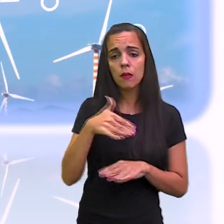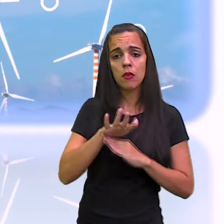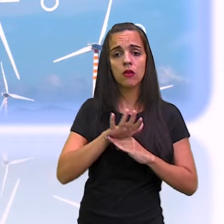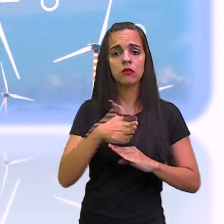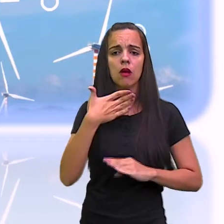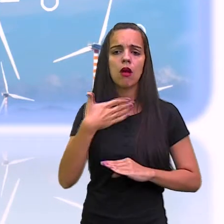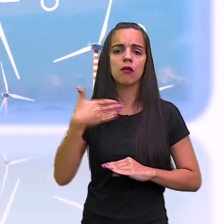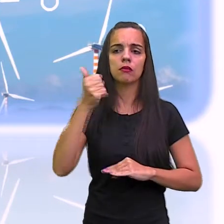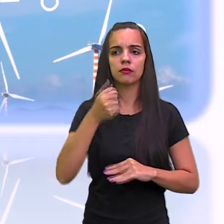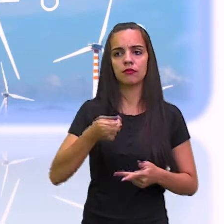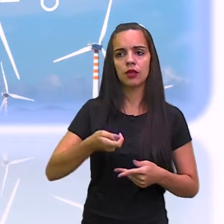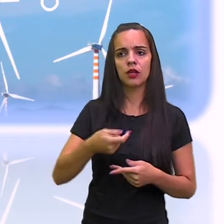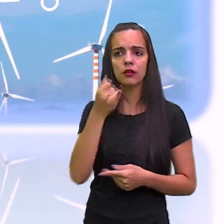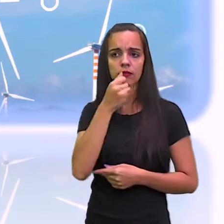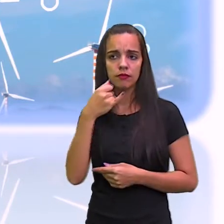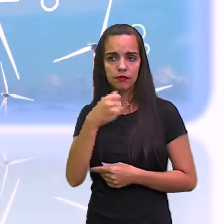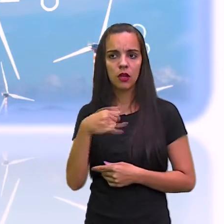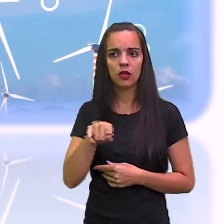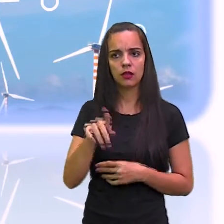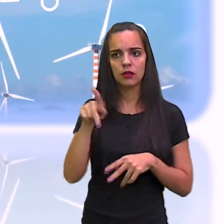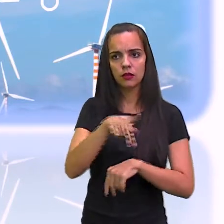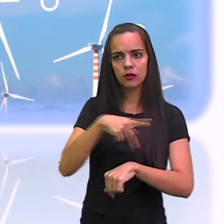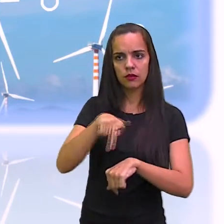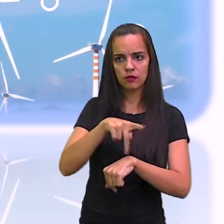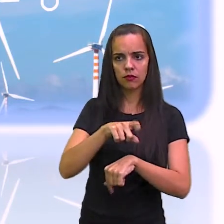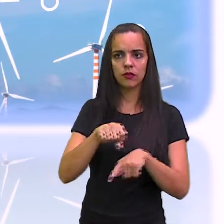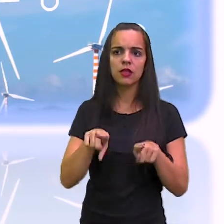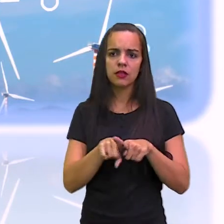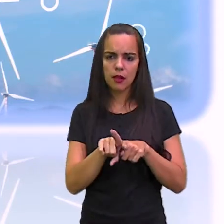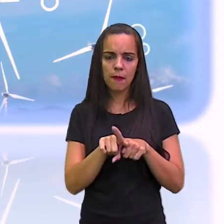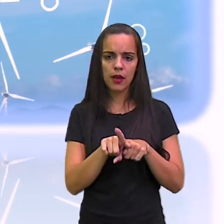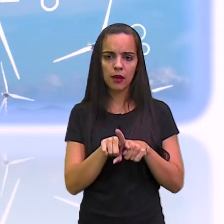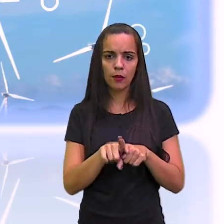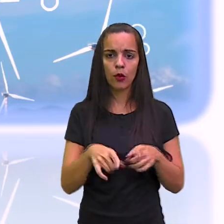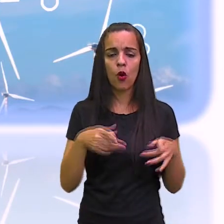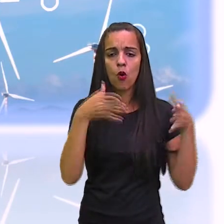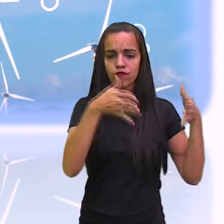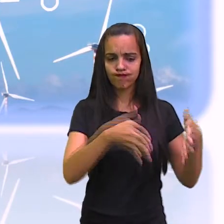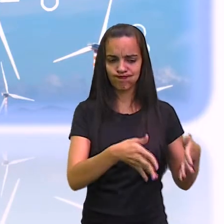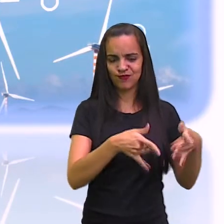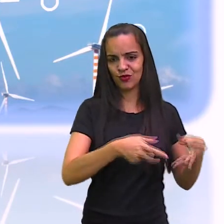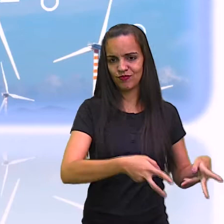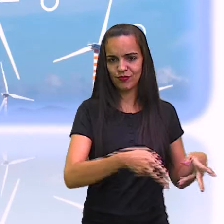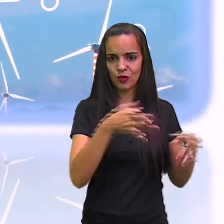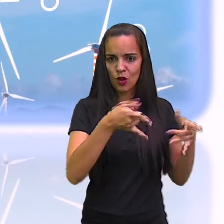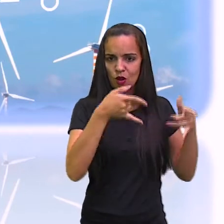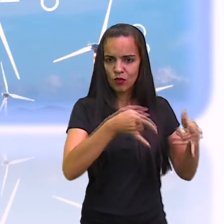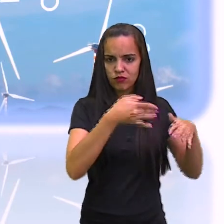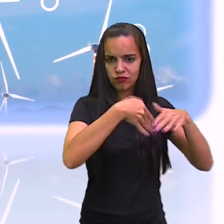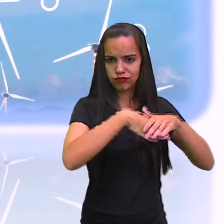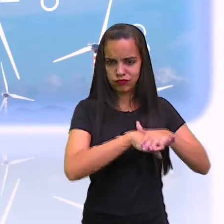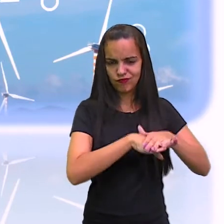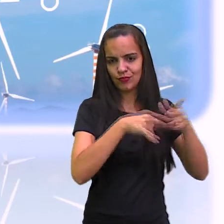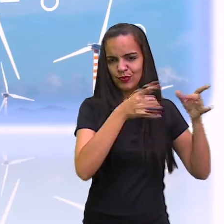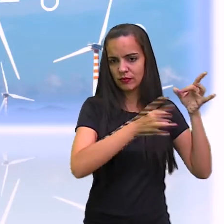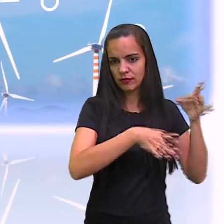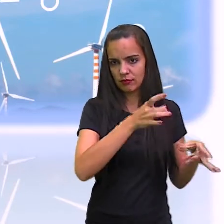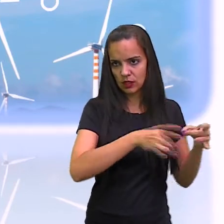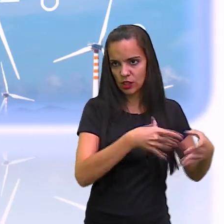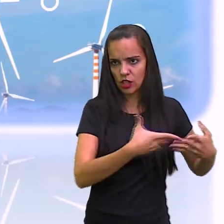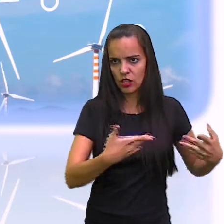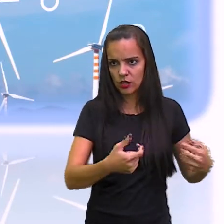Vai reduzir a dependência de combustíveis fósseis. Isso tudo são vantagens, não é